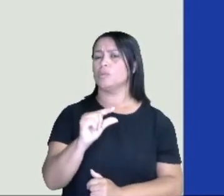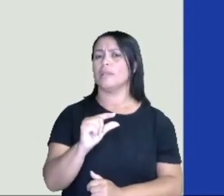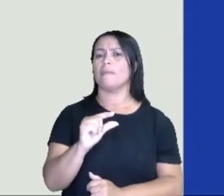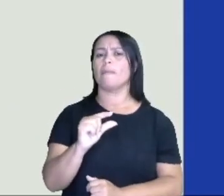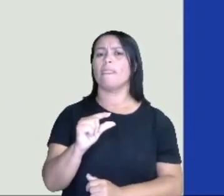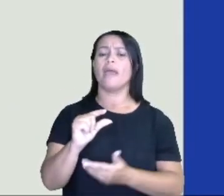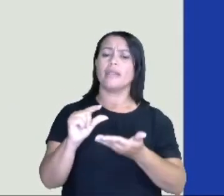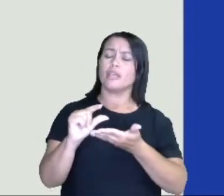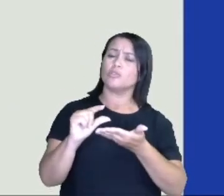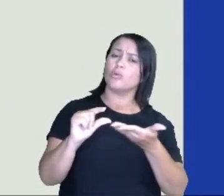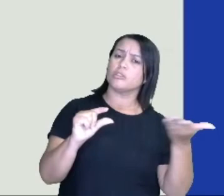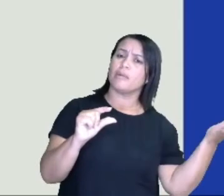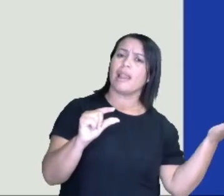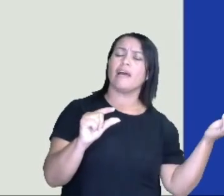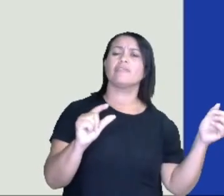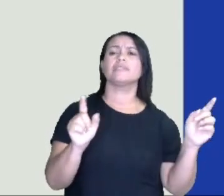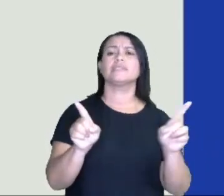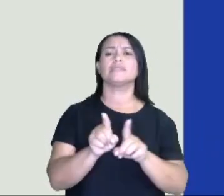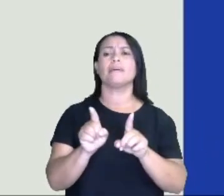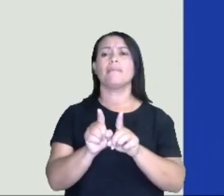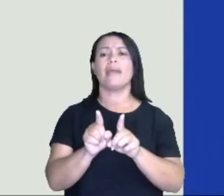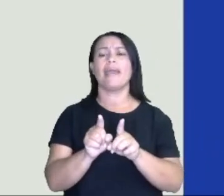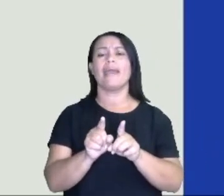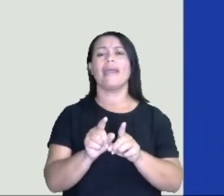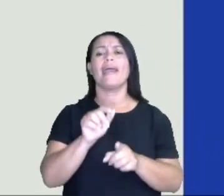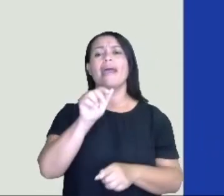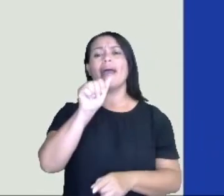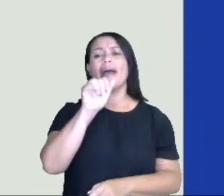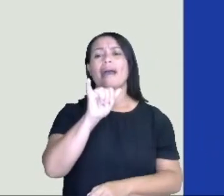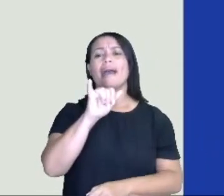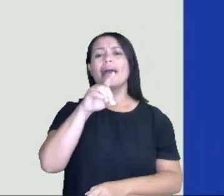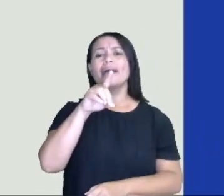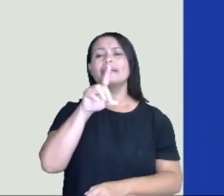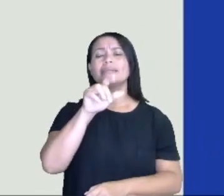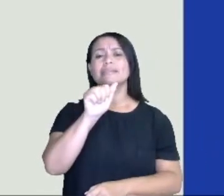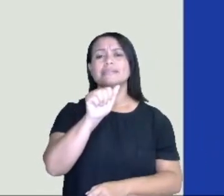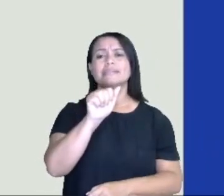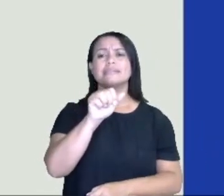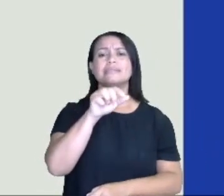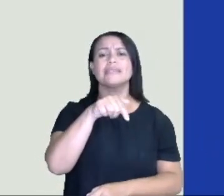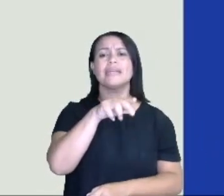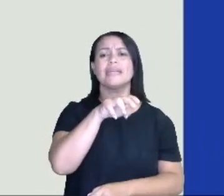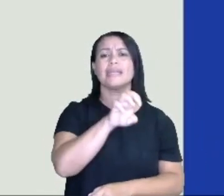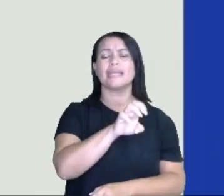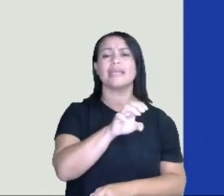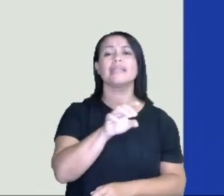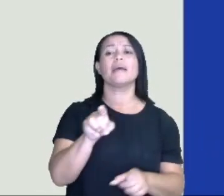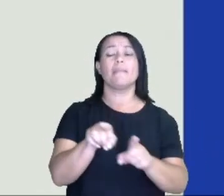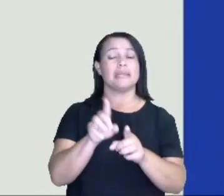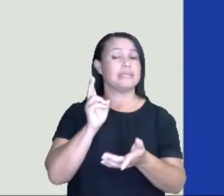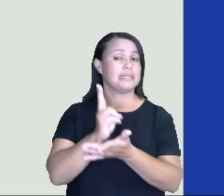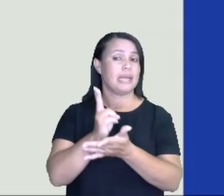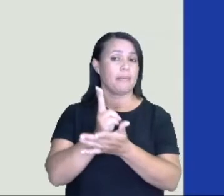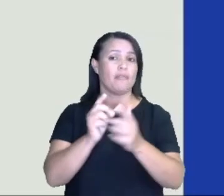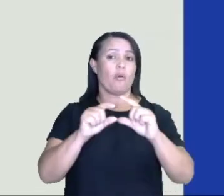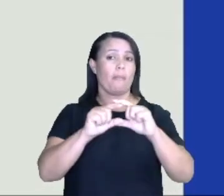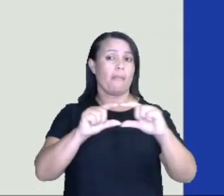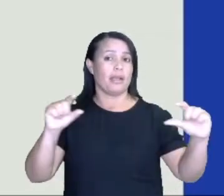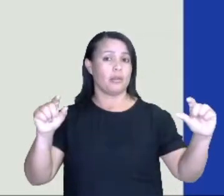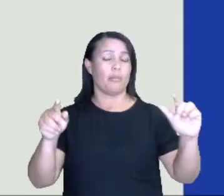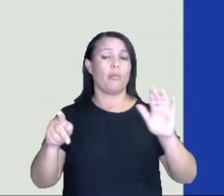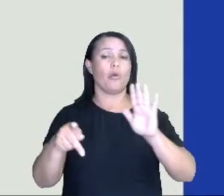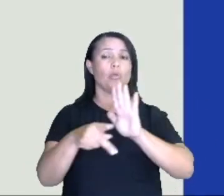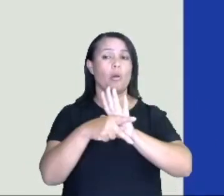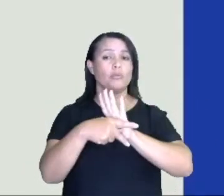palavras compostas também, ainda que formado por nomes próprios,